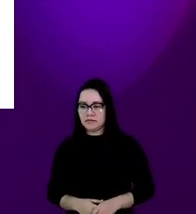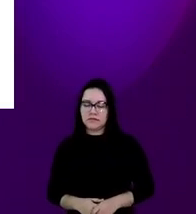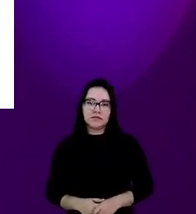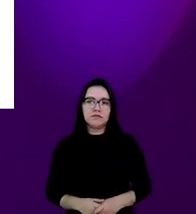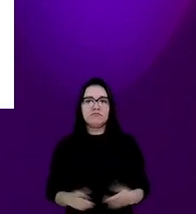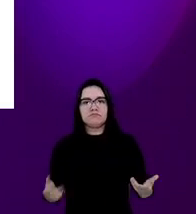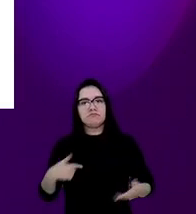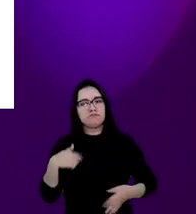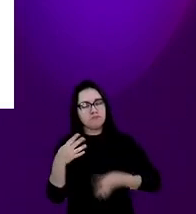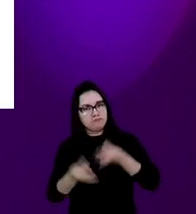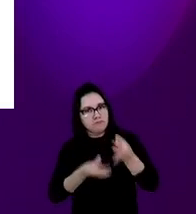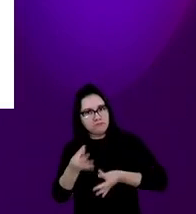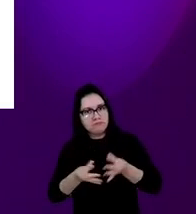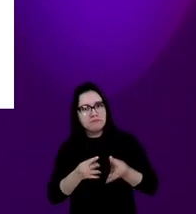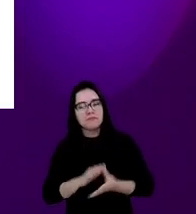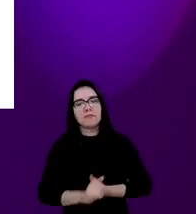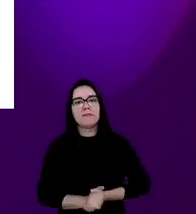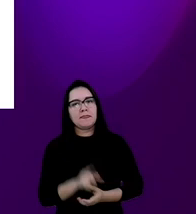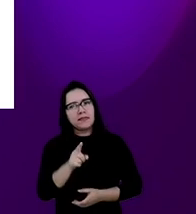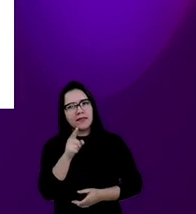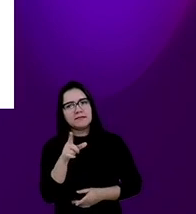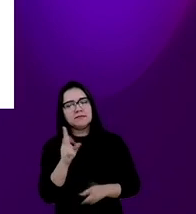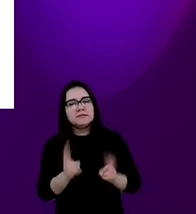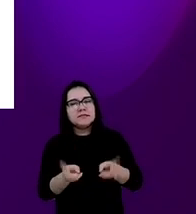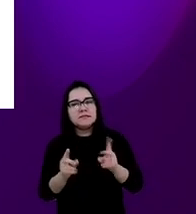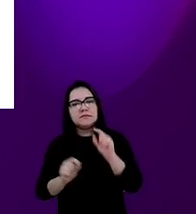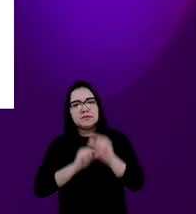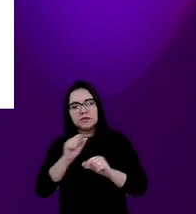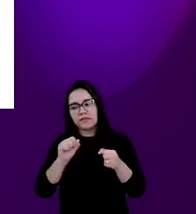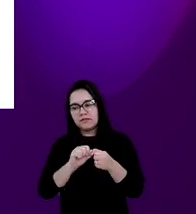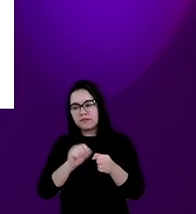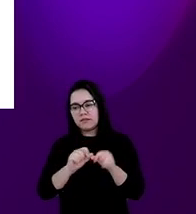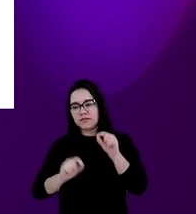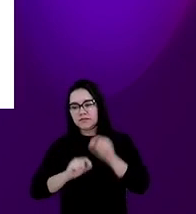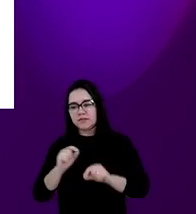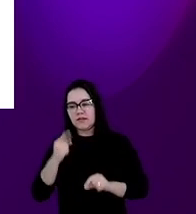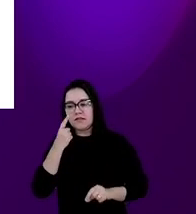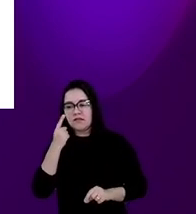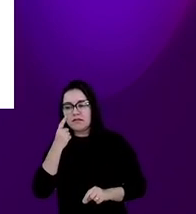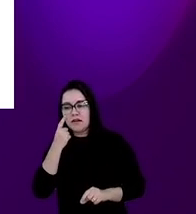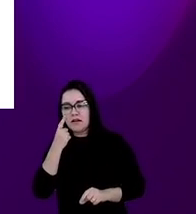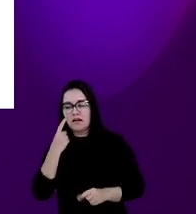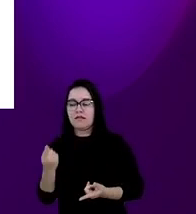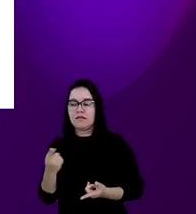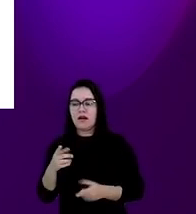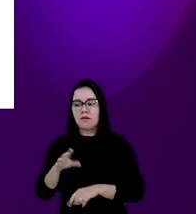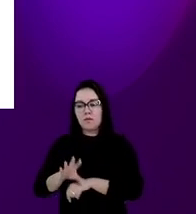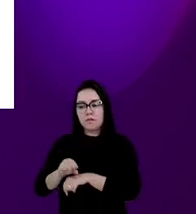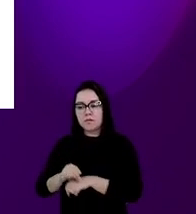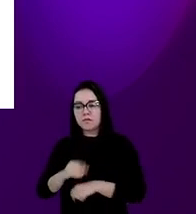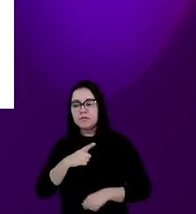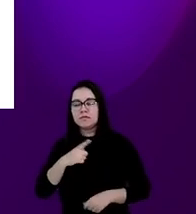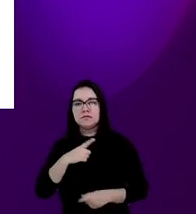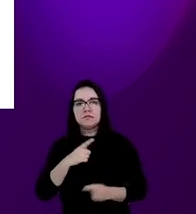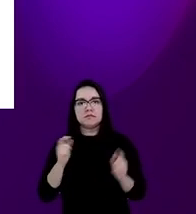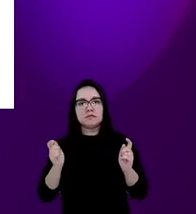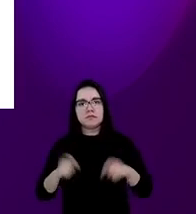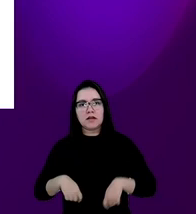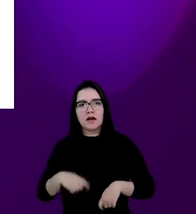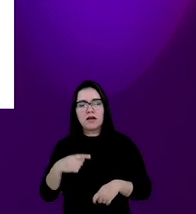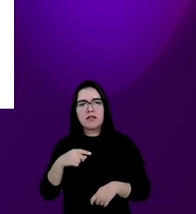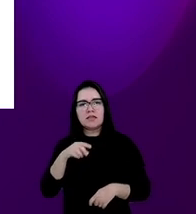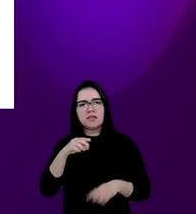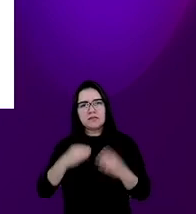tratamento. Você sempre faz uma linfodepressão. A grande maioria das linfodepressões